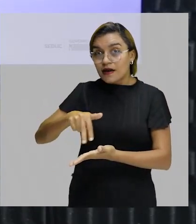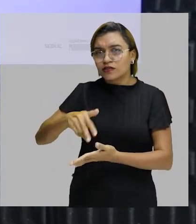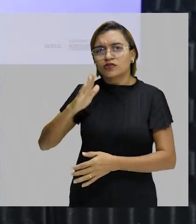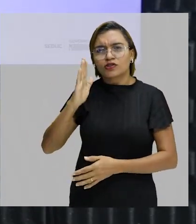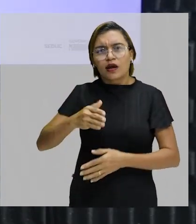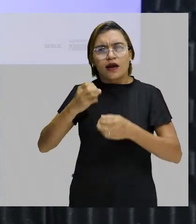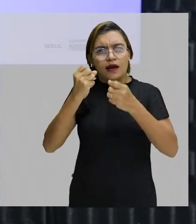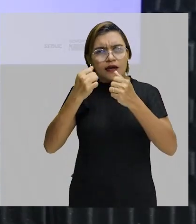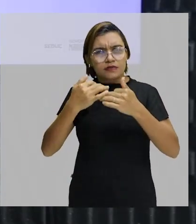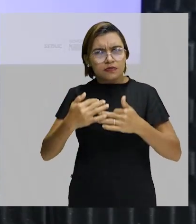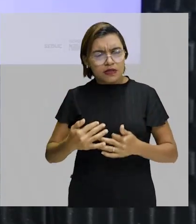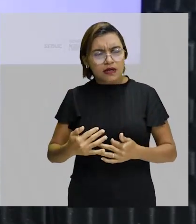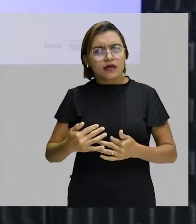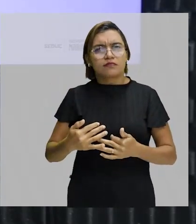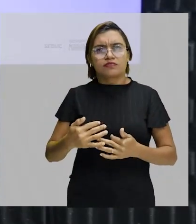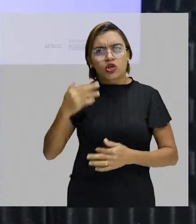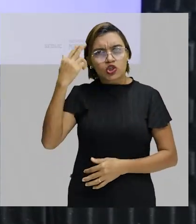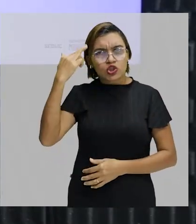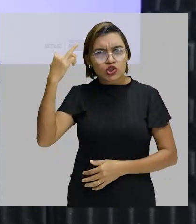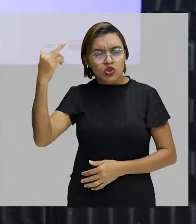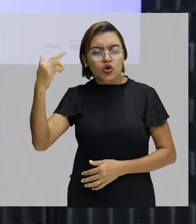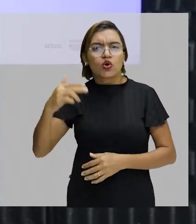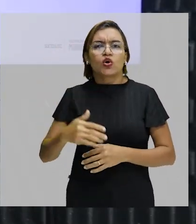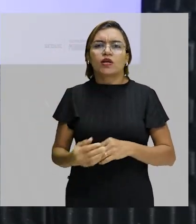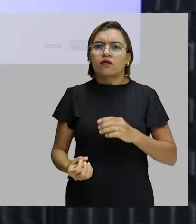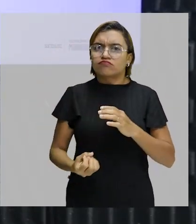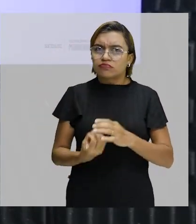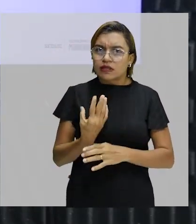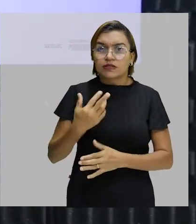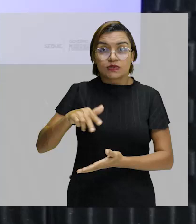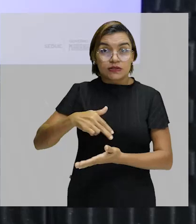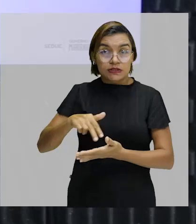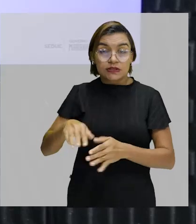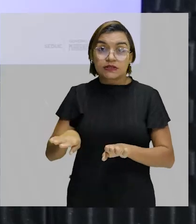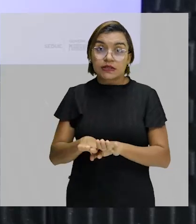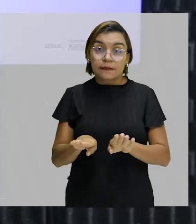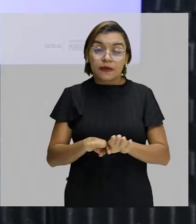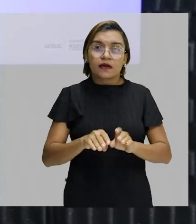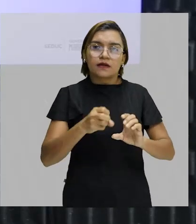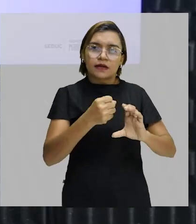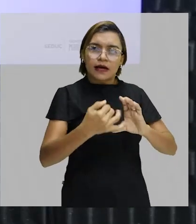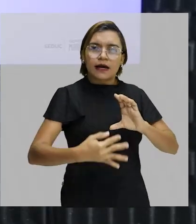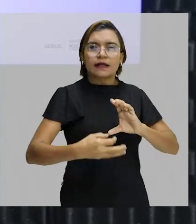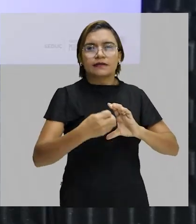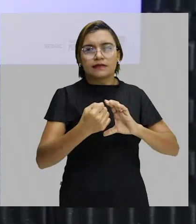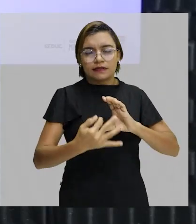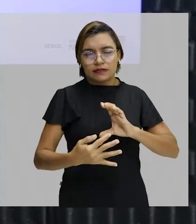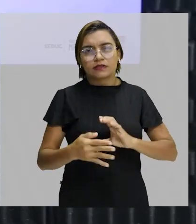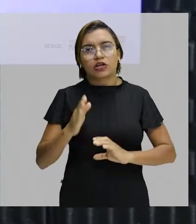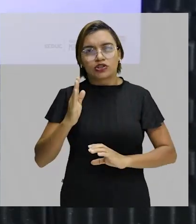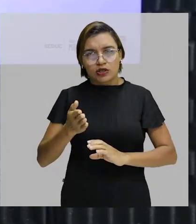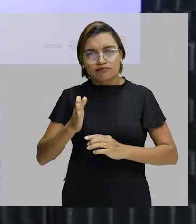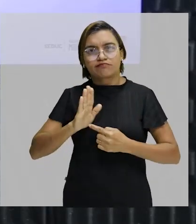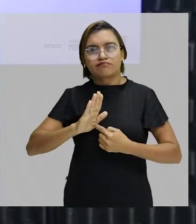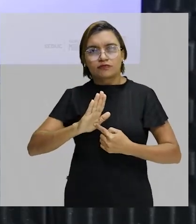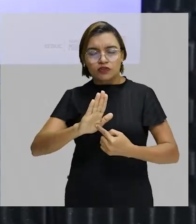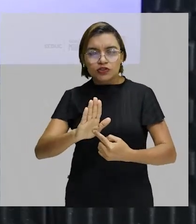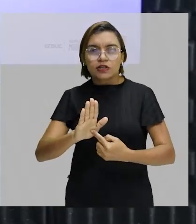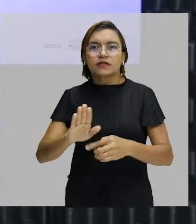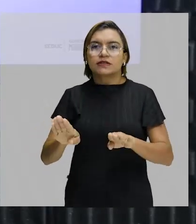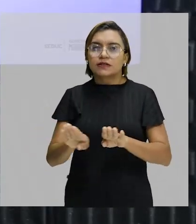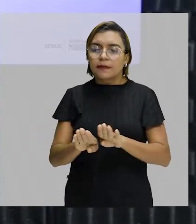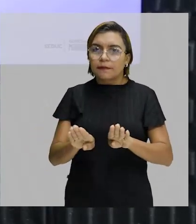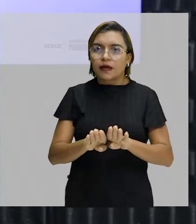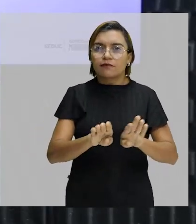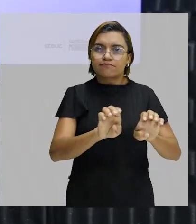dança, origem, já trouxe algumas classificações da dança para vocês, já trouxe os elementos